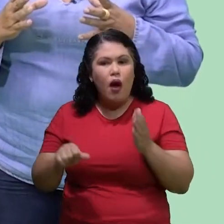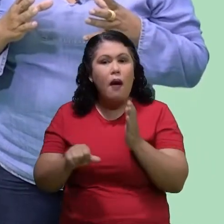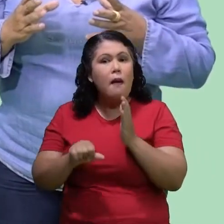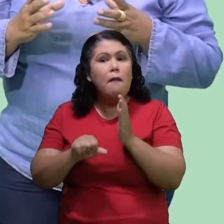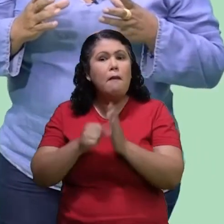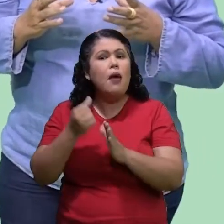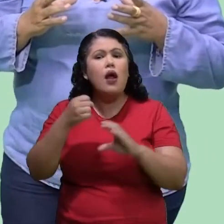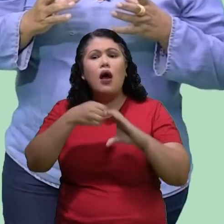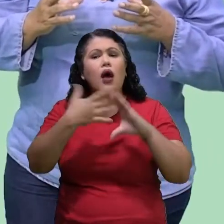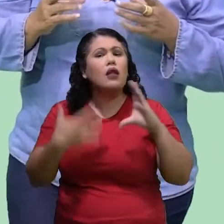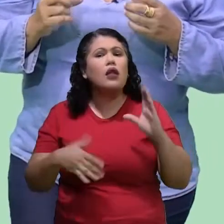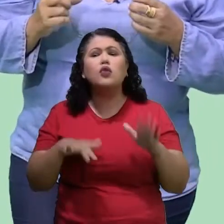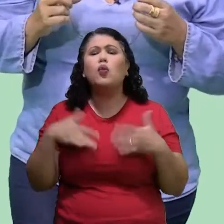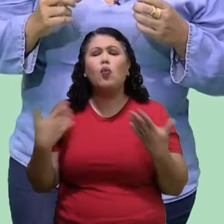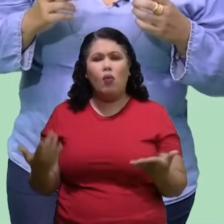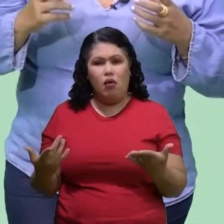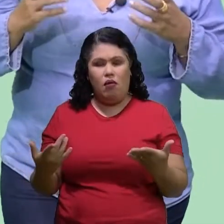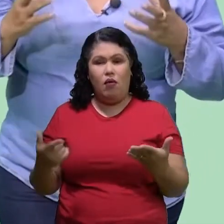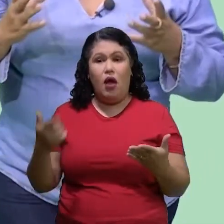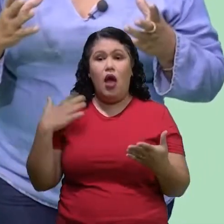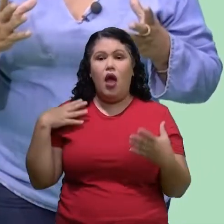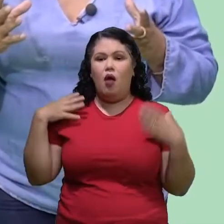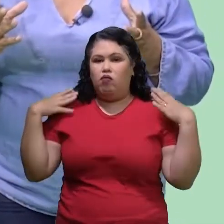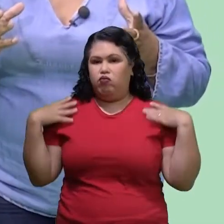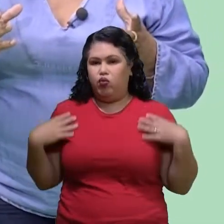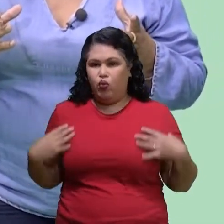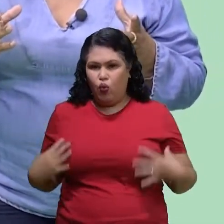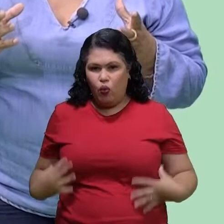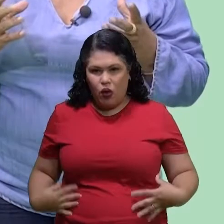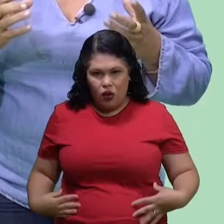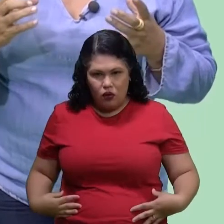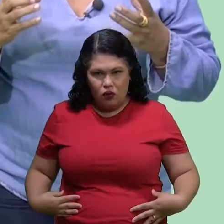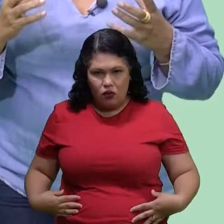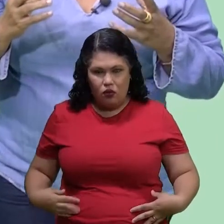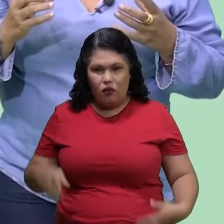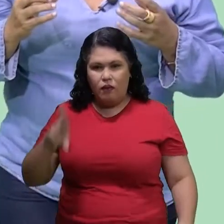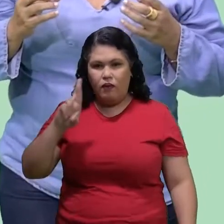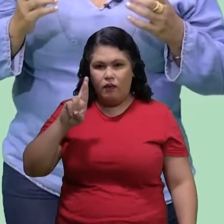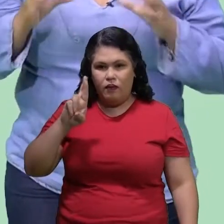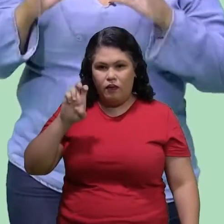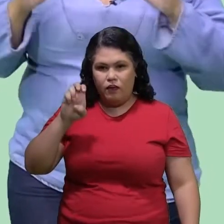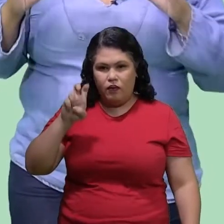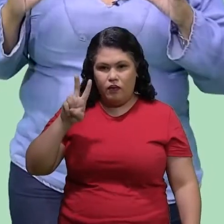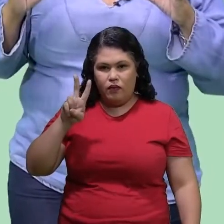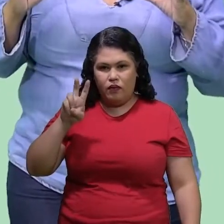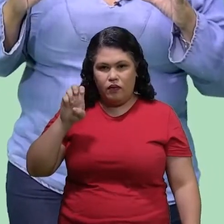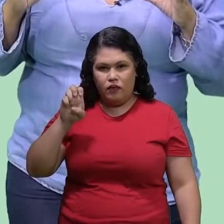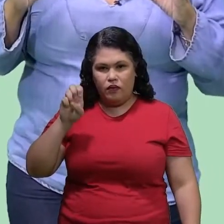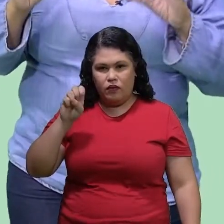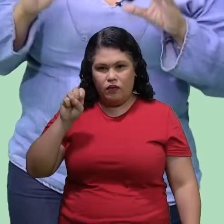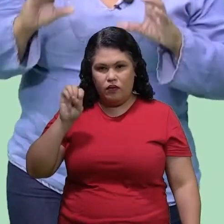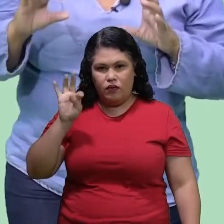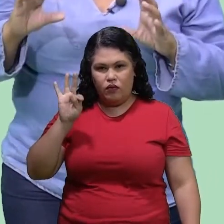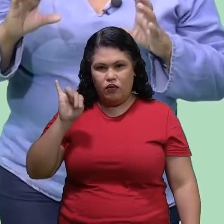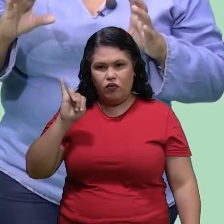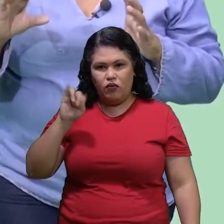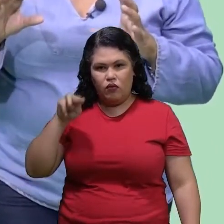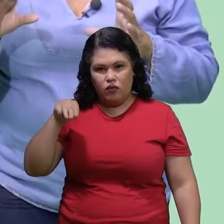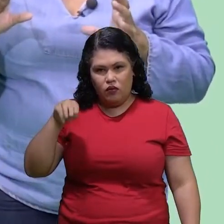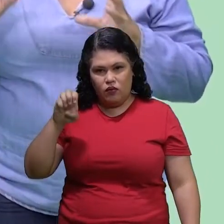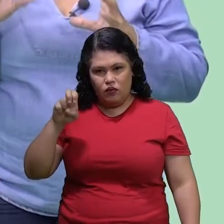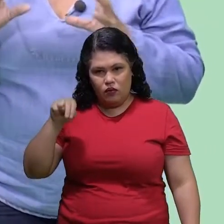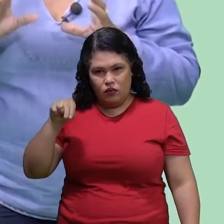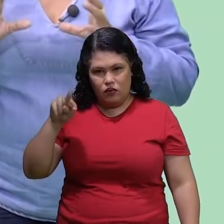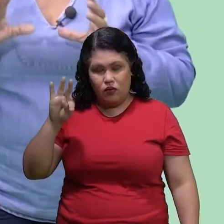desse animal é o revestimento, né? E aí eu trouxe para vocês uma imagem de um